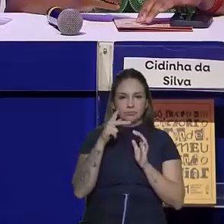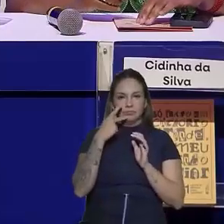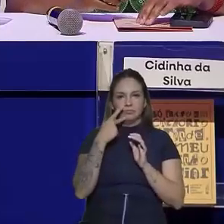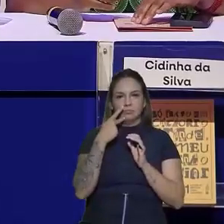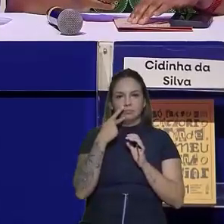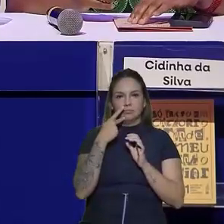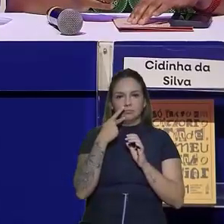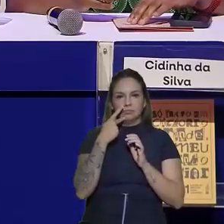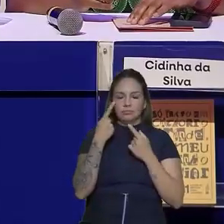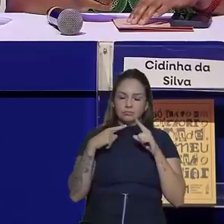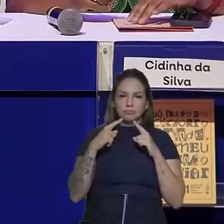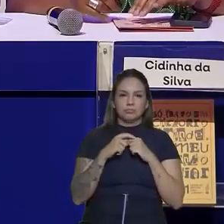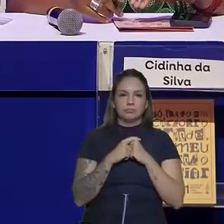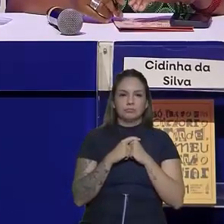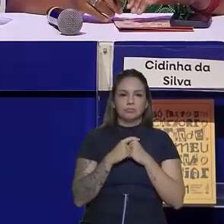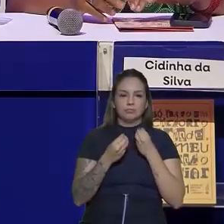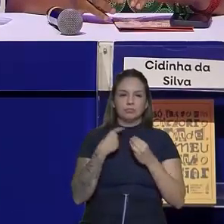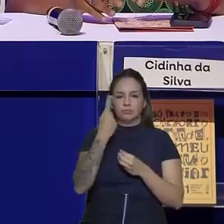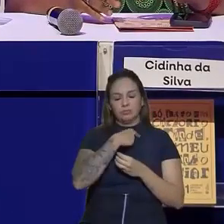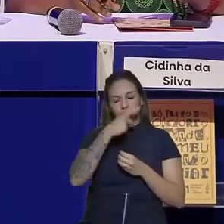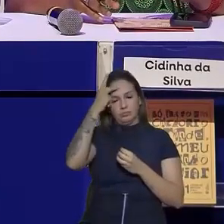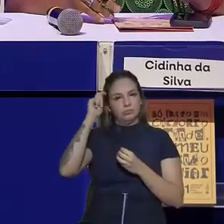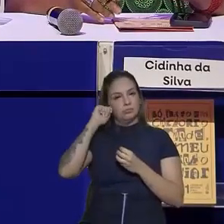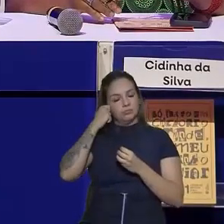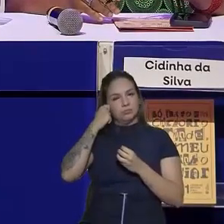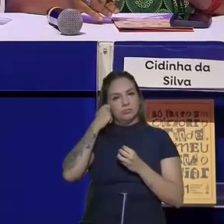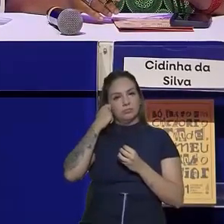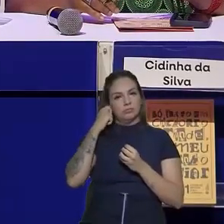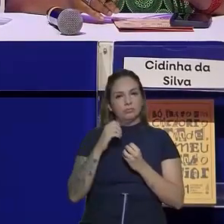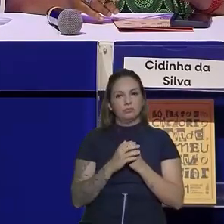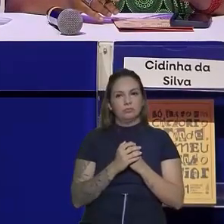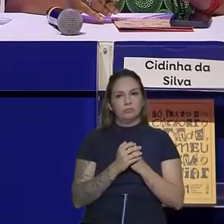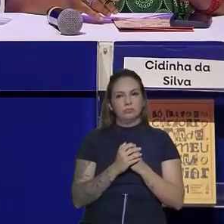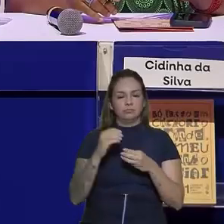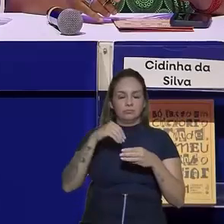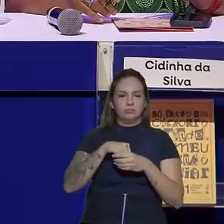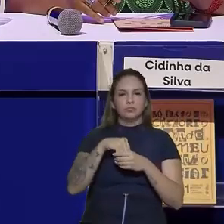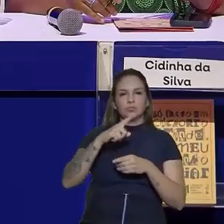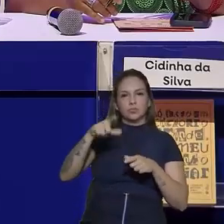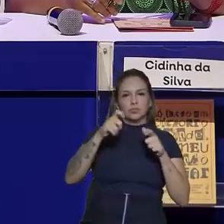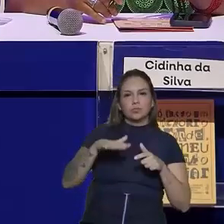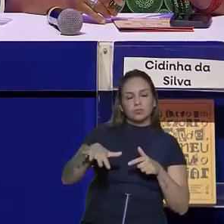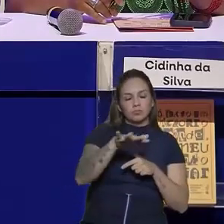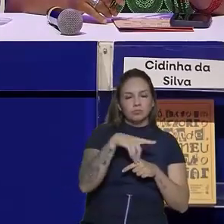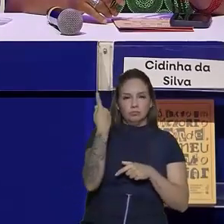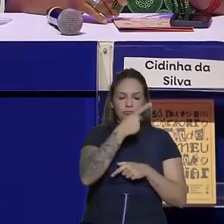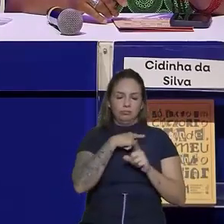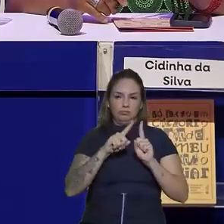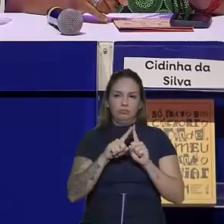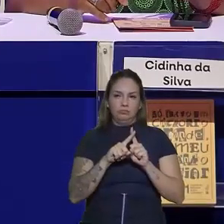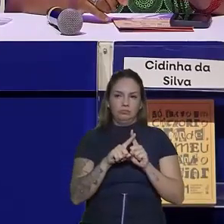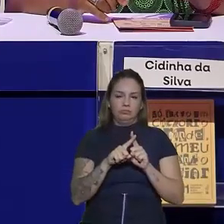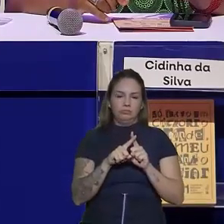dela, e faz uma crítica, é como nós, pessoas negras, dentro desse espaço, nos tornamos,